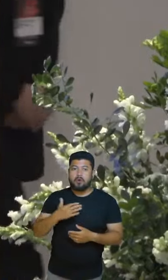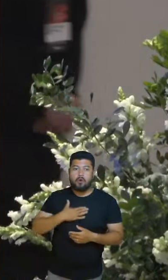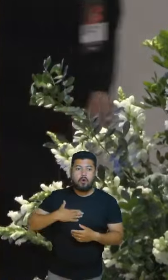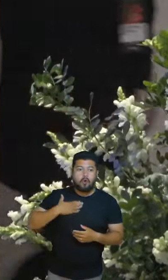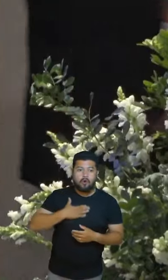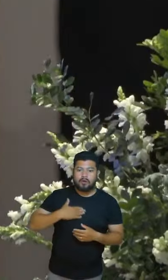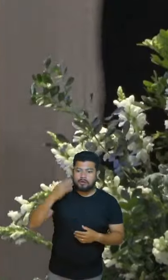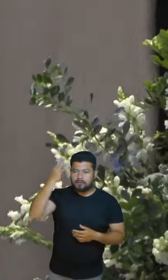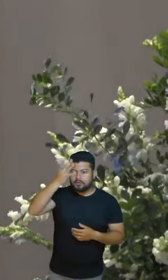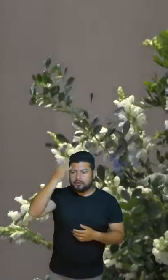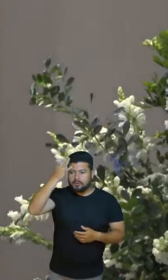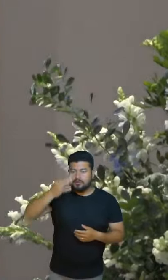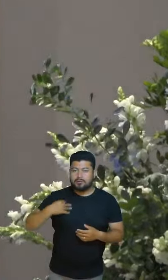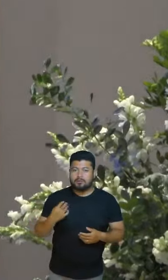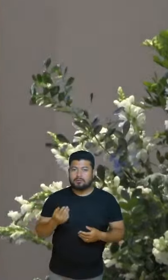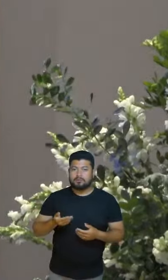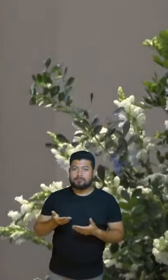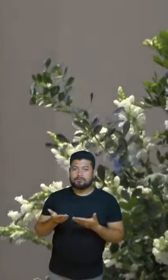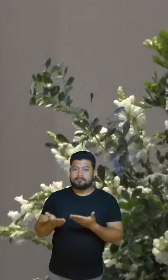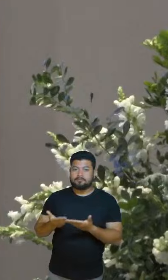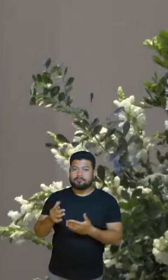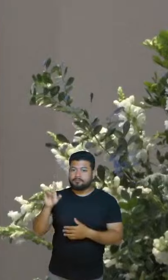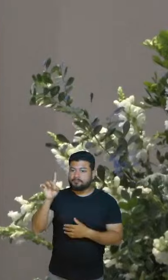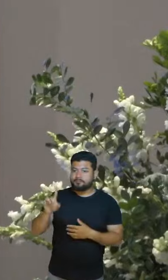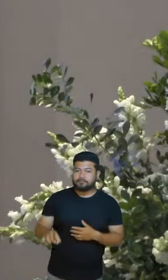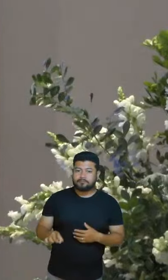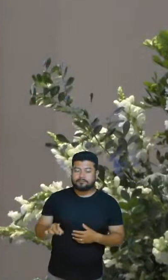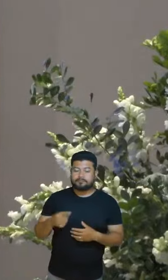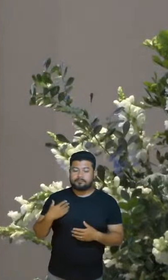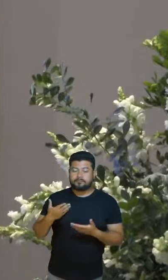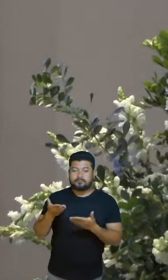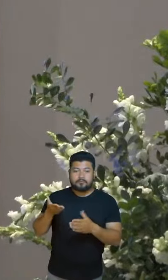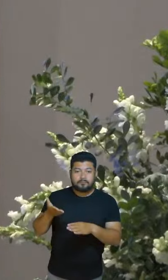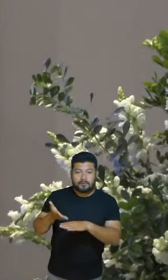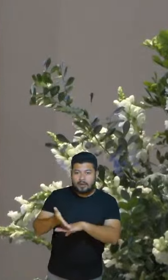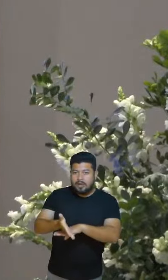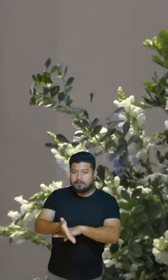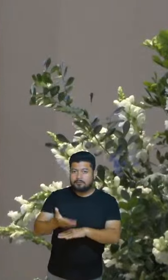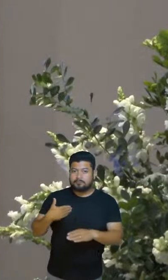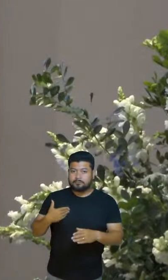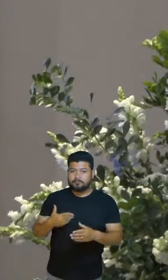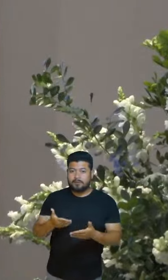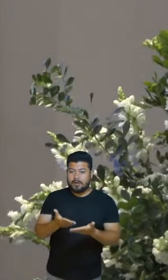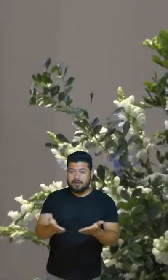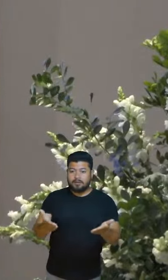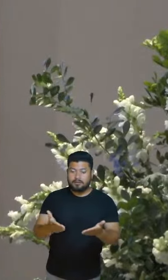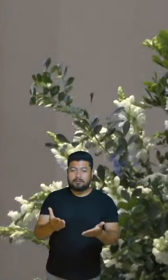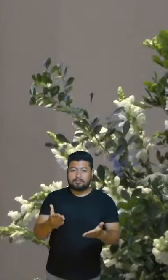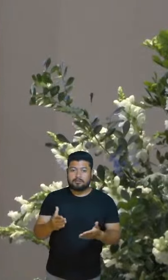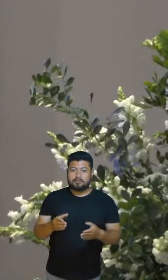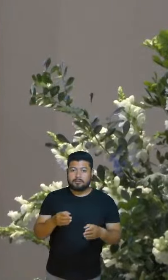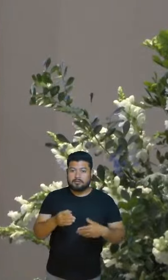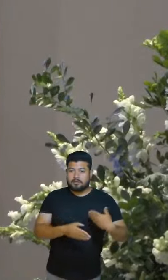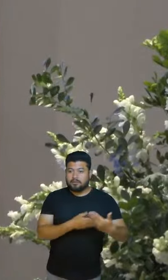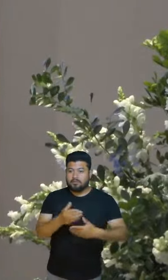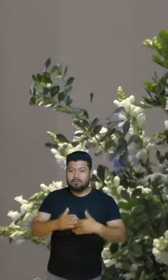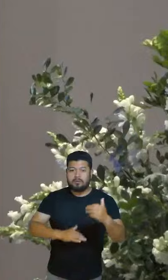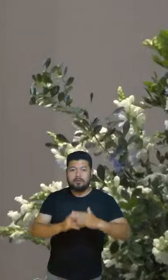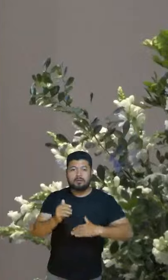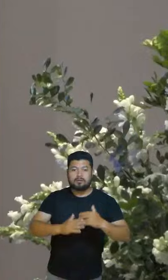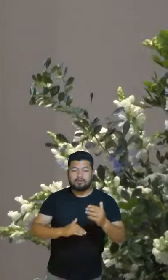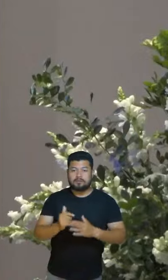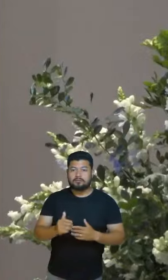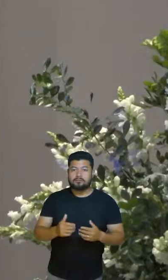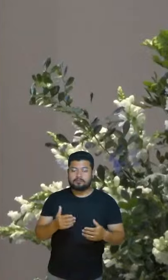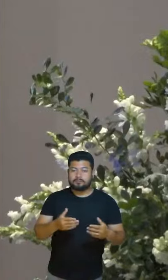direito e esse e esse ingresso na parte fática do processo ele exige primeiro uma interlocução